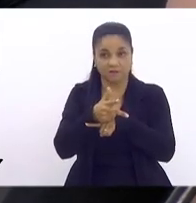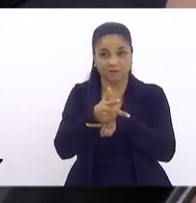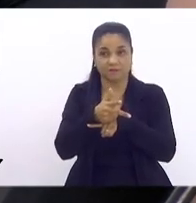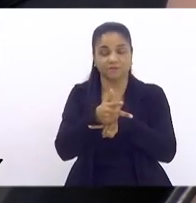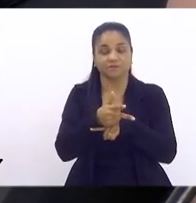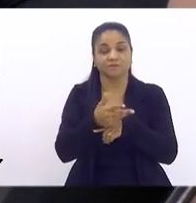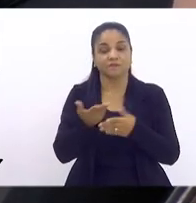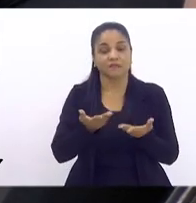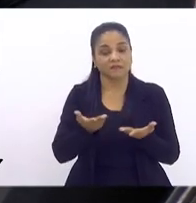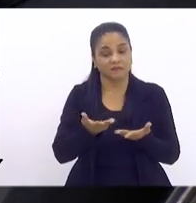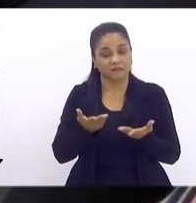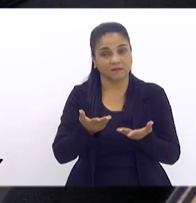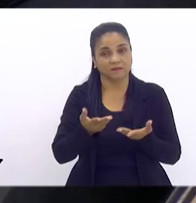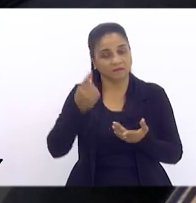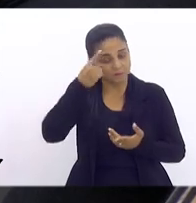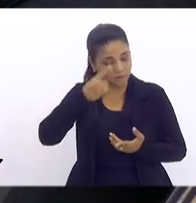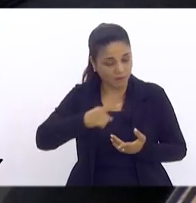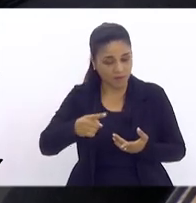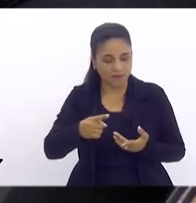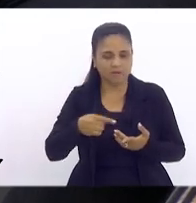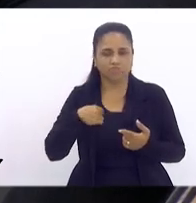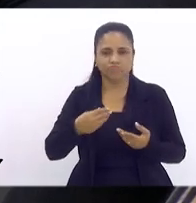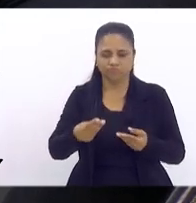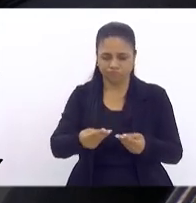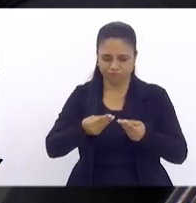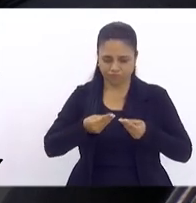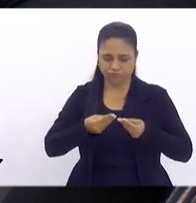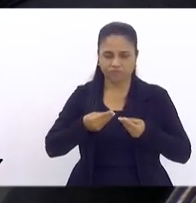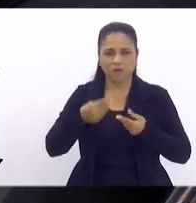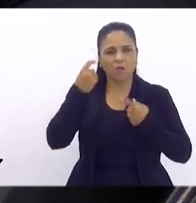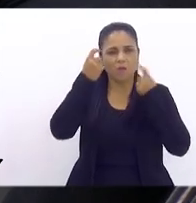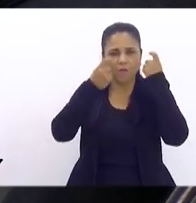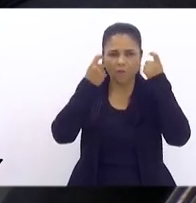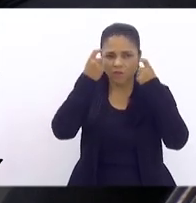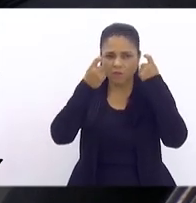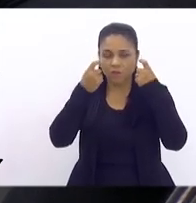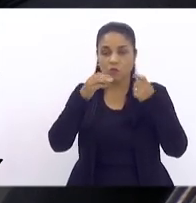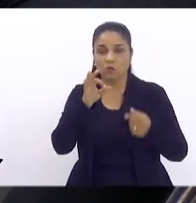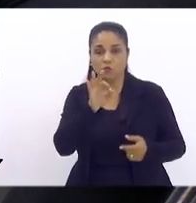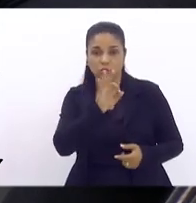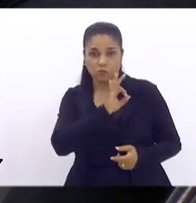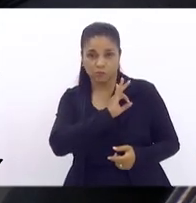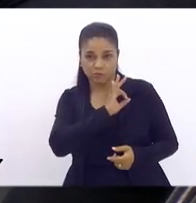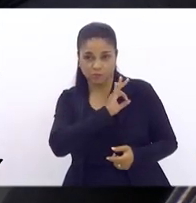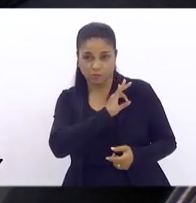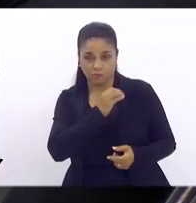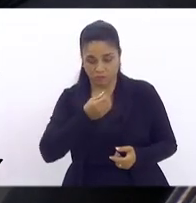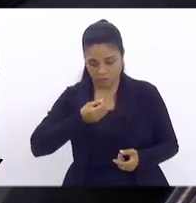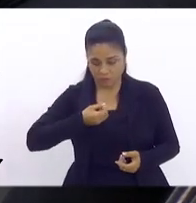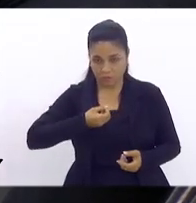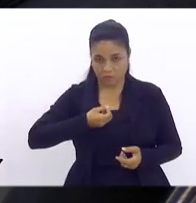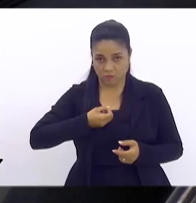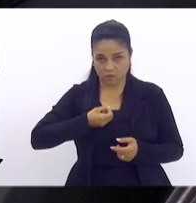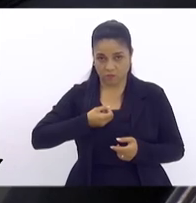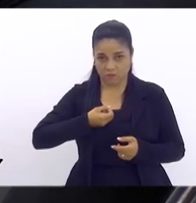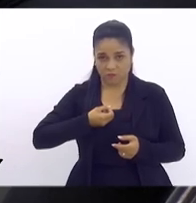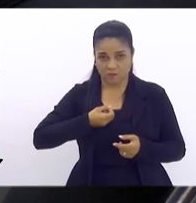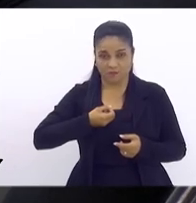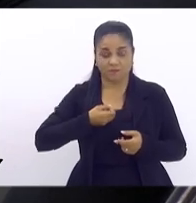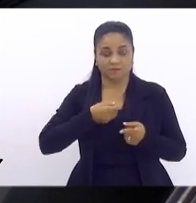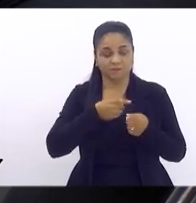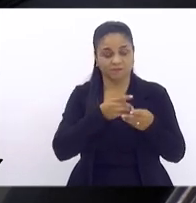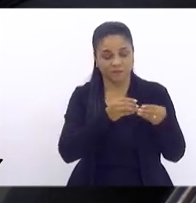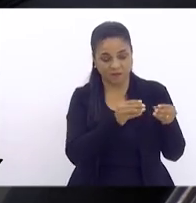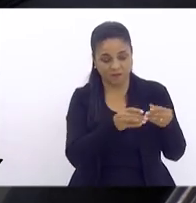semana me chegou uma preocupação de que os policiais que conduzem os agressores as